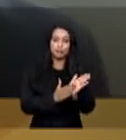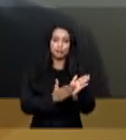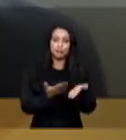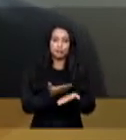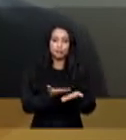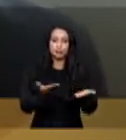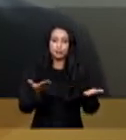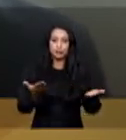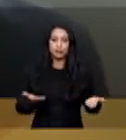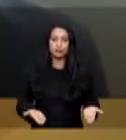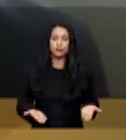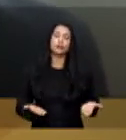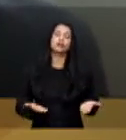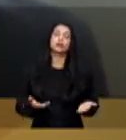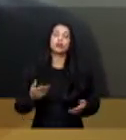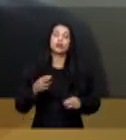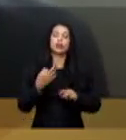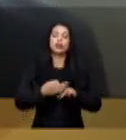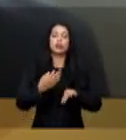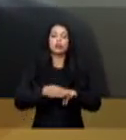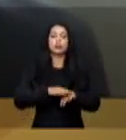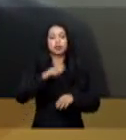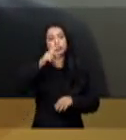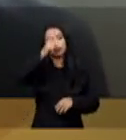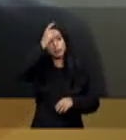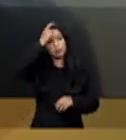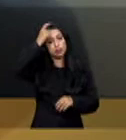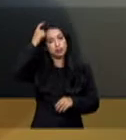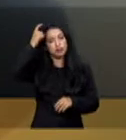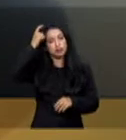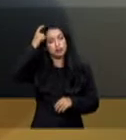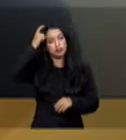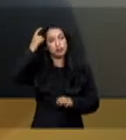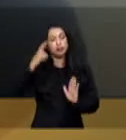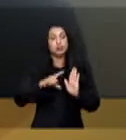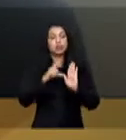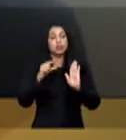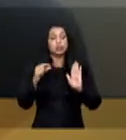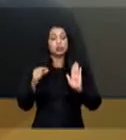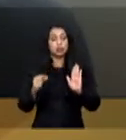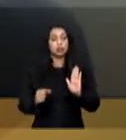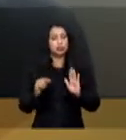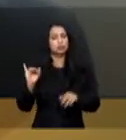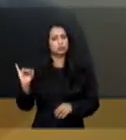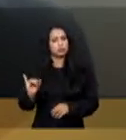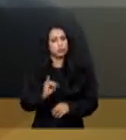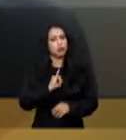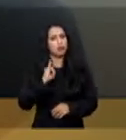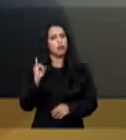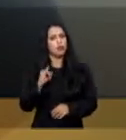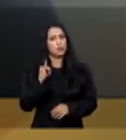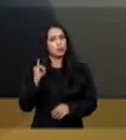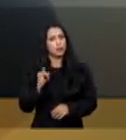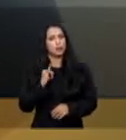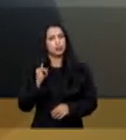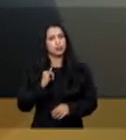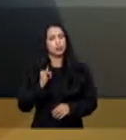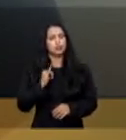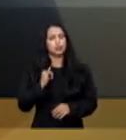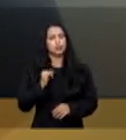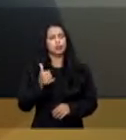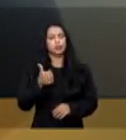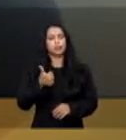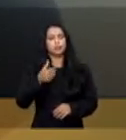cordial ao ministro Ricardo Lewandowski, destacando a sua importância nesses 15 anos na defesa